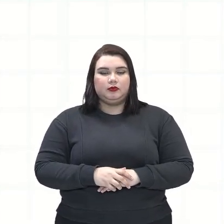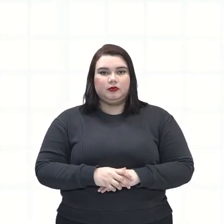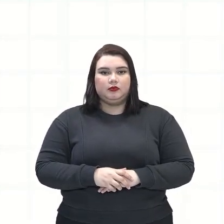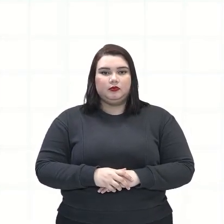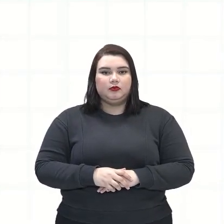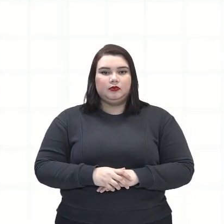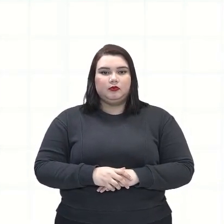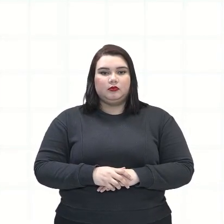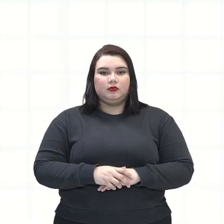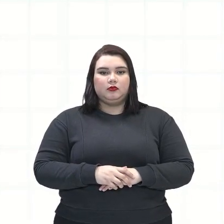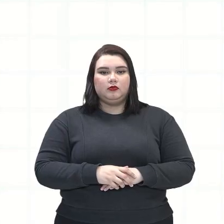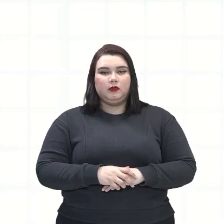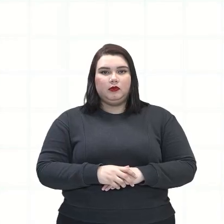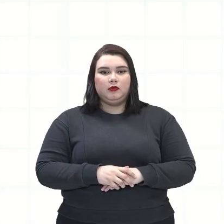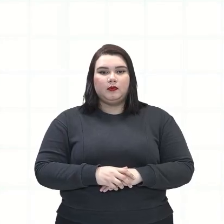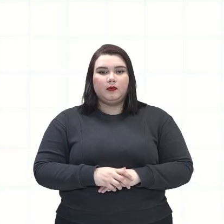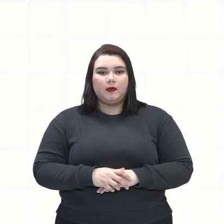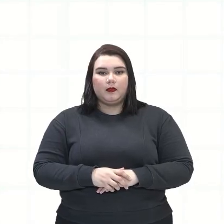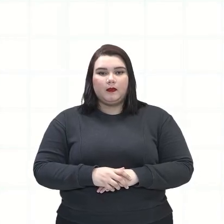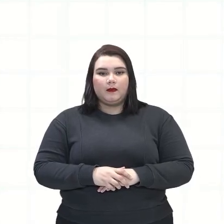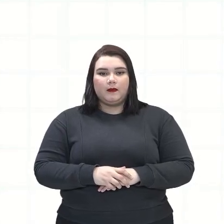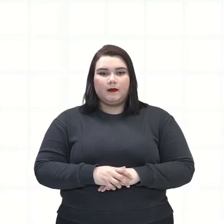I have 3